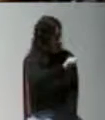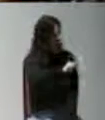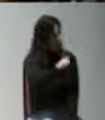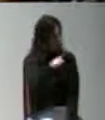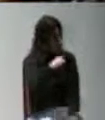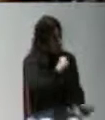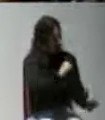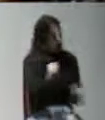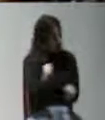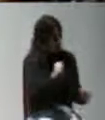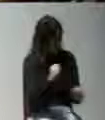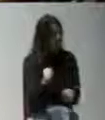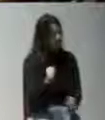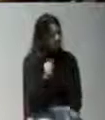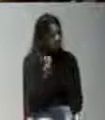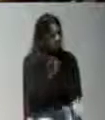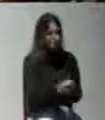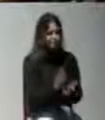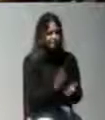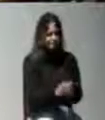poder. Talvez...